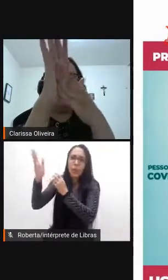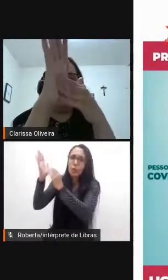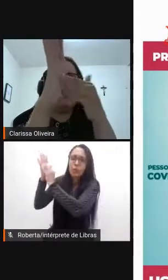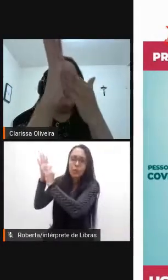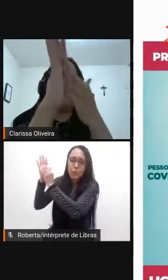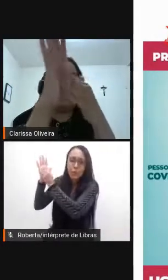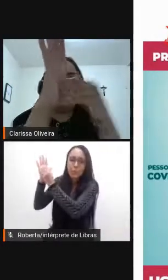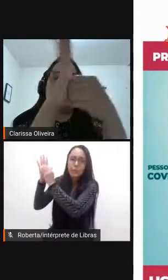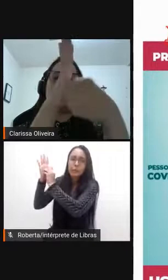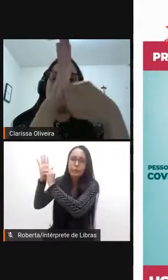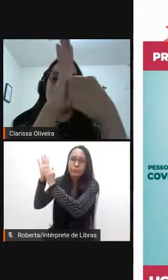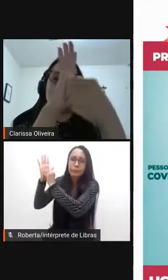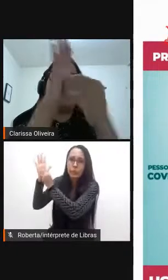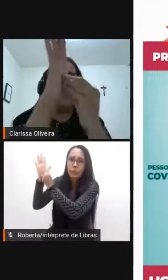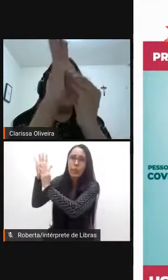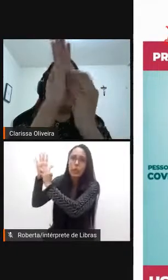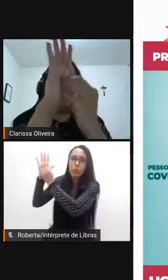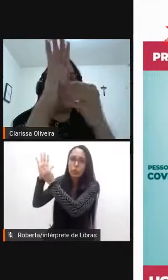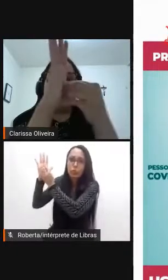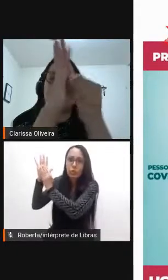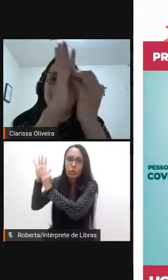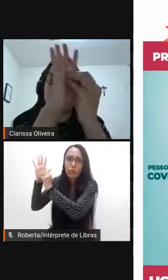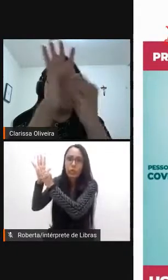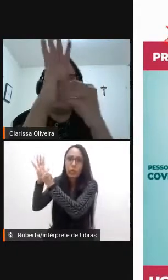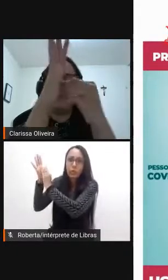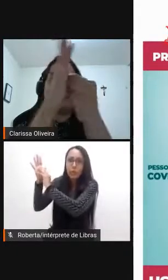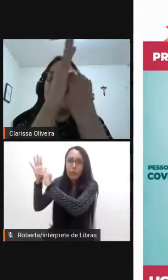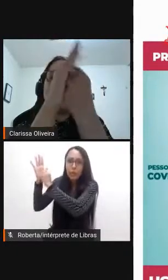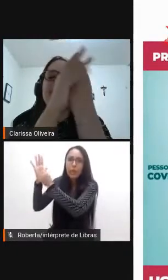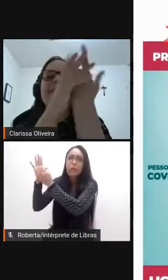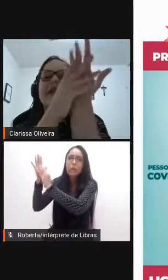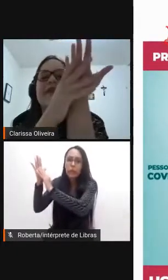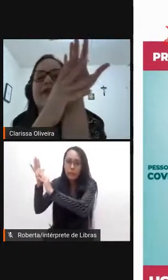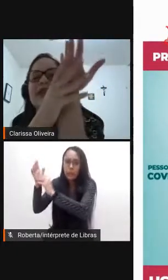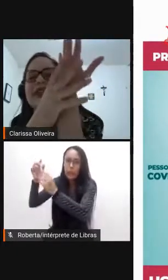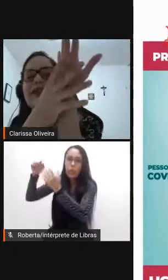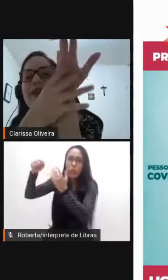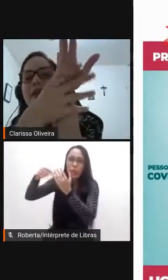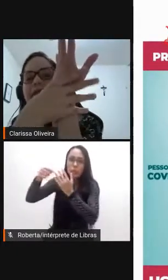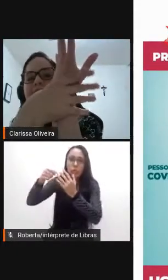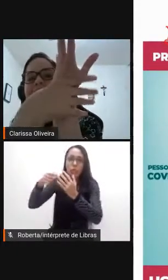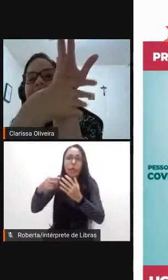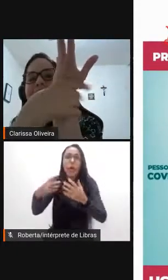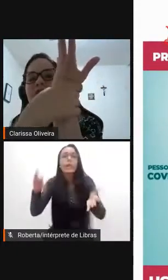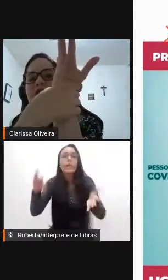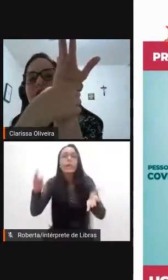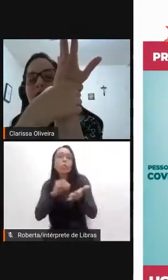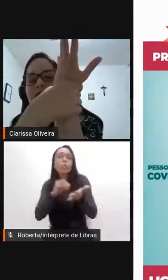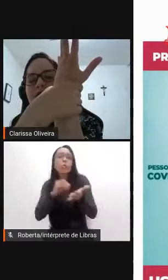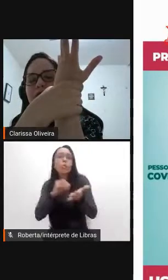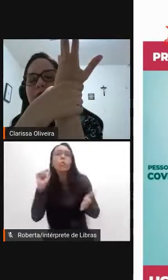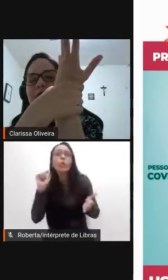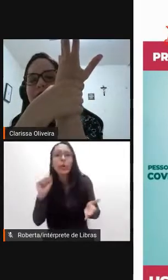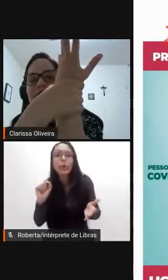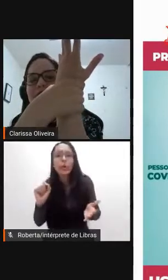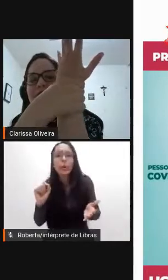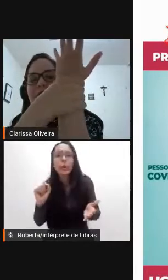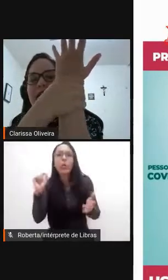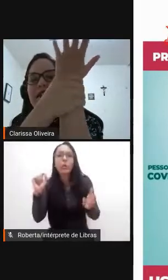As pontinhas dos dedos e as unhas. Aí fica faltando só para finalizar os